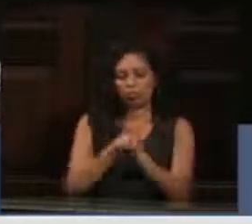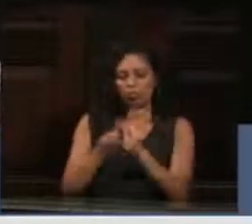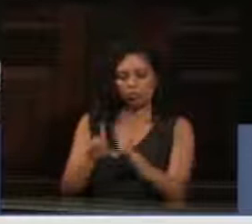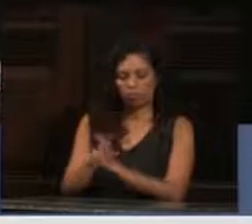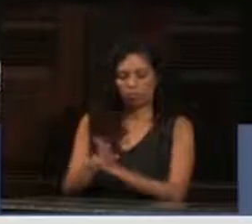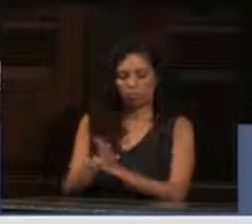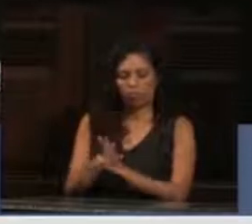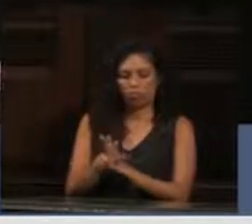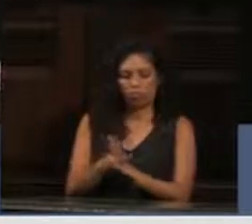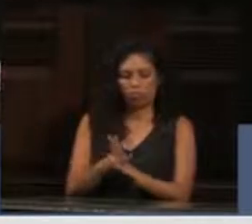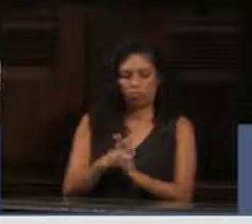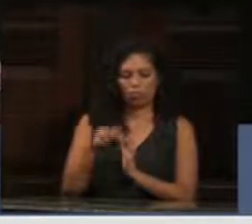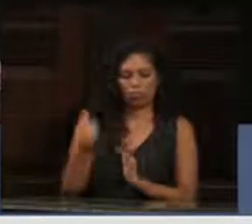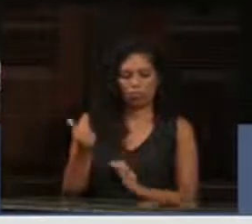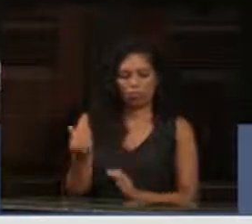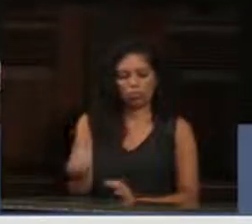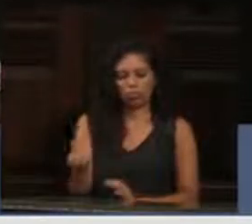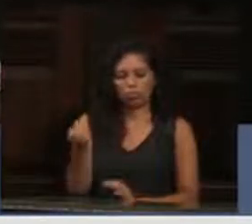número